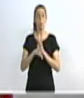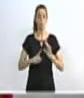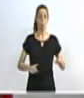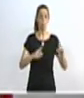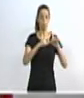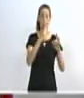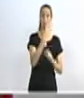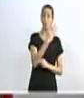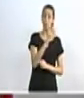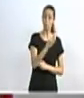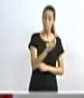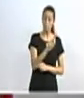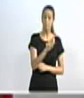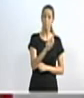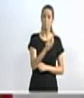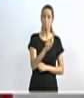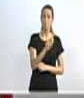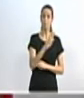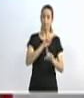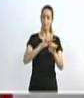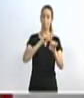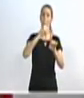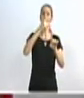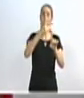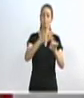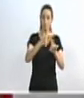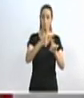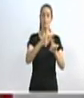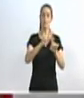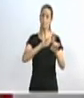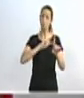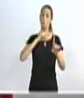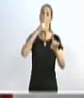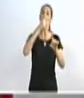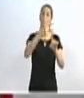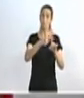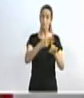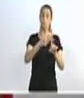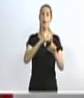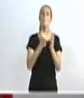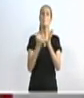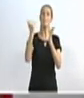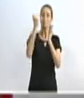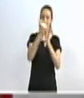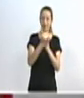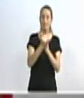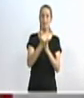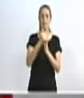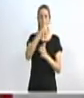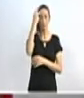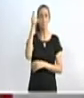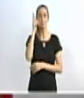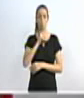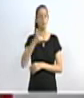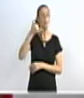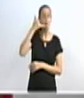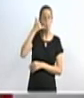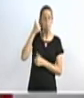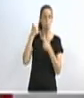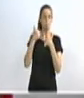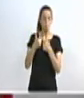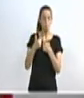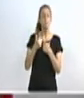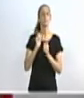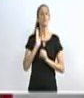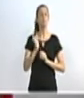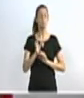Blumenau muito reforçada, a gente vai dobrar essa rede esse ano em 2017. Então, esse é um plano que está na mão